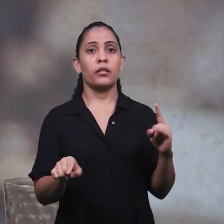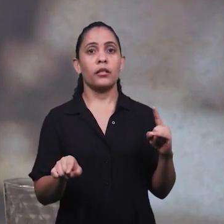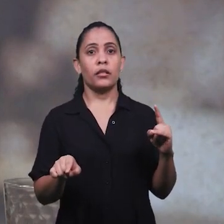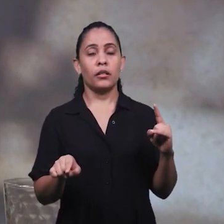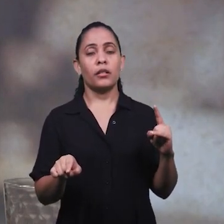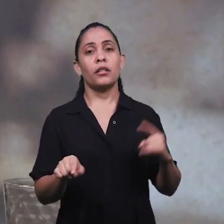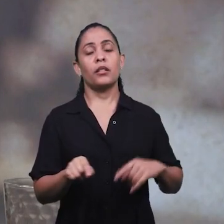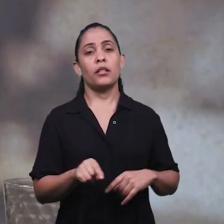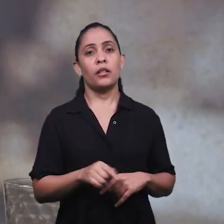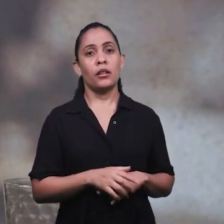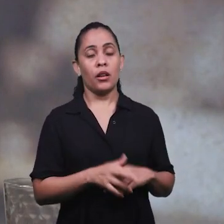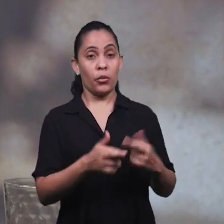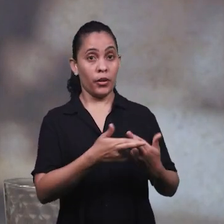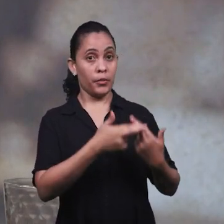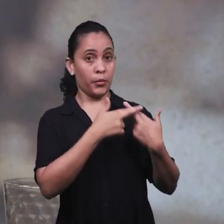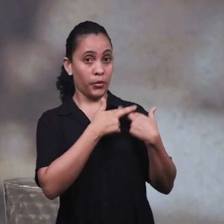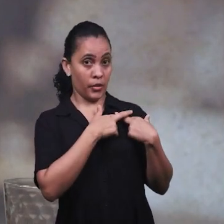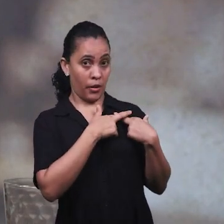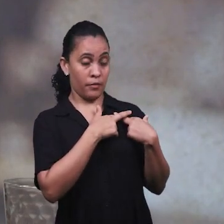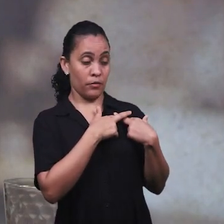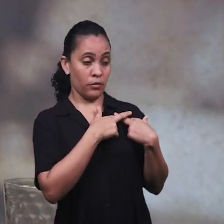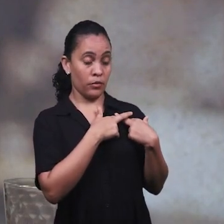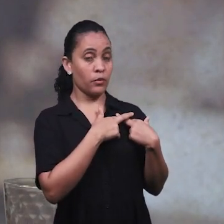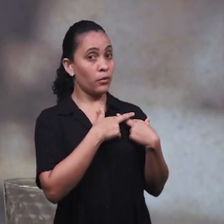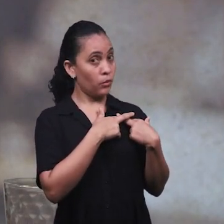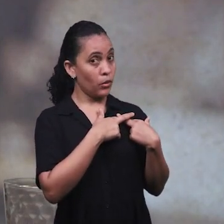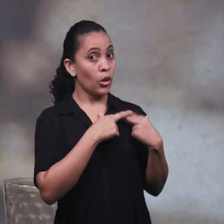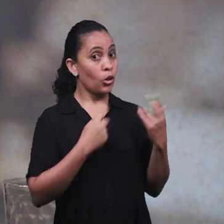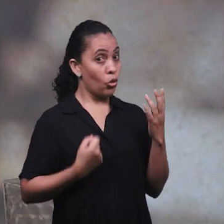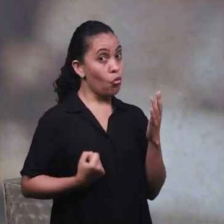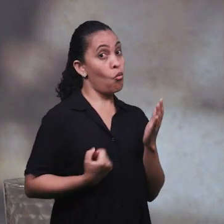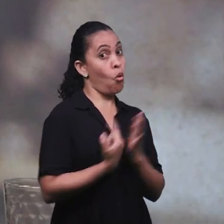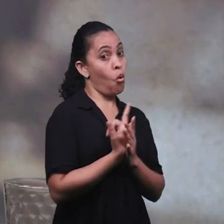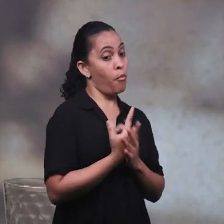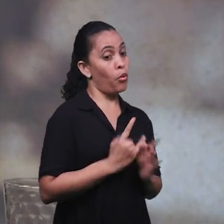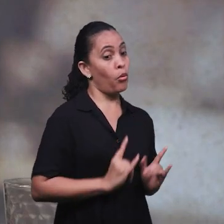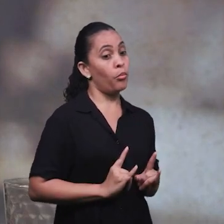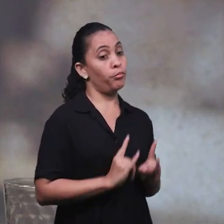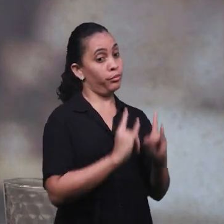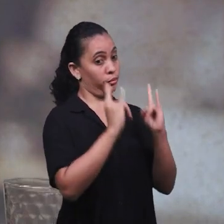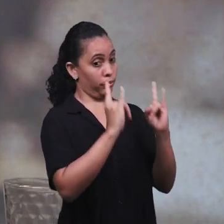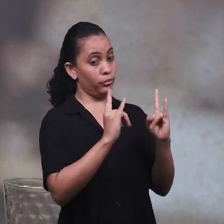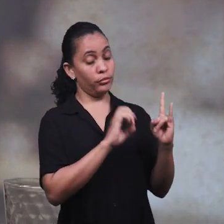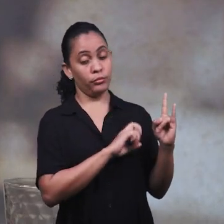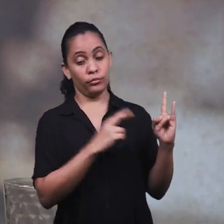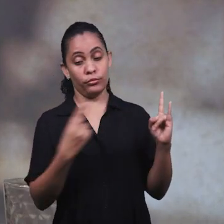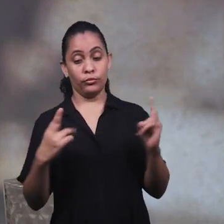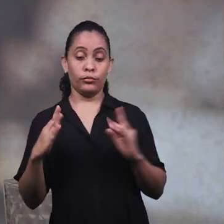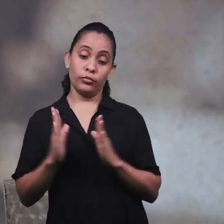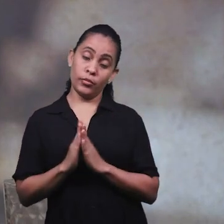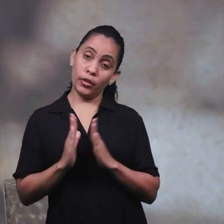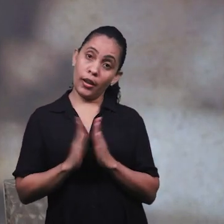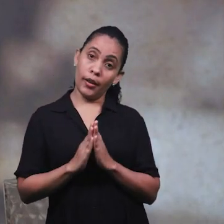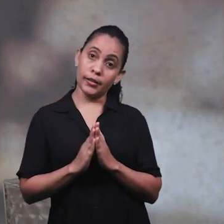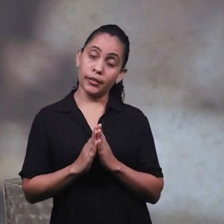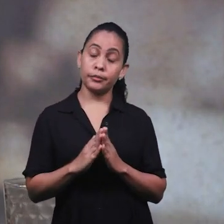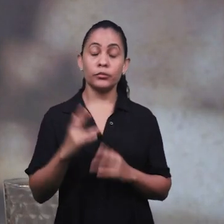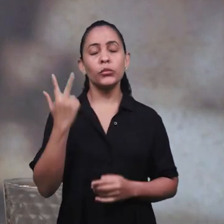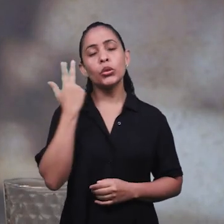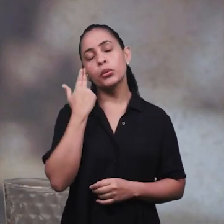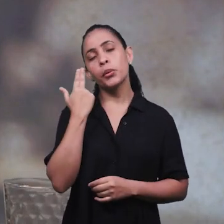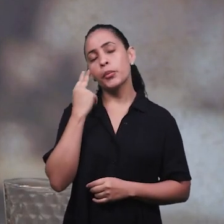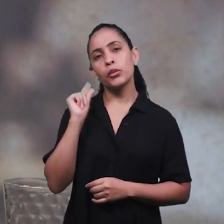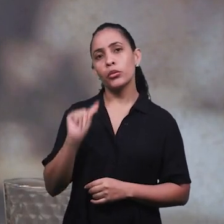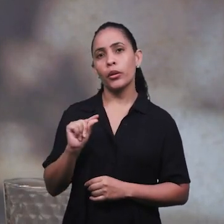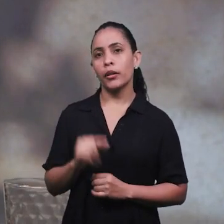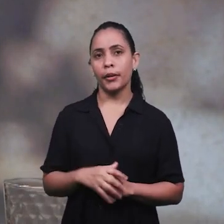é o proprietário, que é o dono daquela unidade residencial ou comercial. Então, o que normalmente acontece